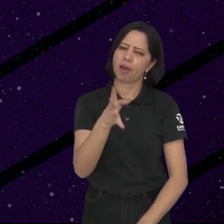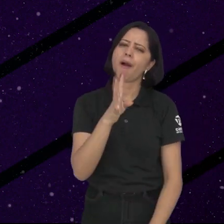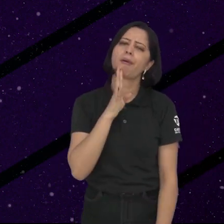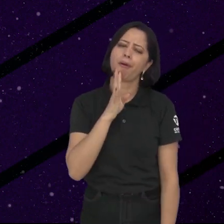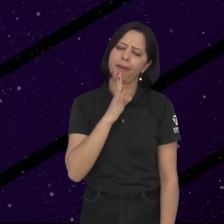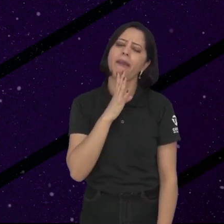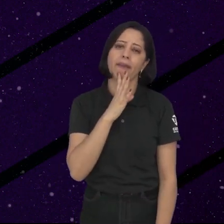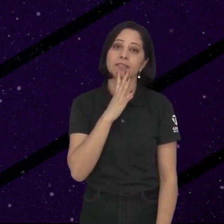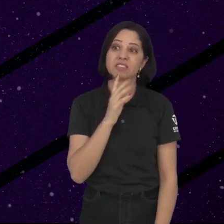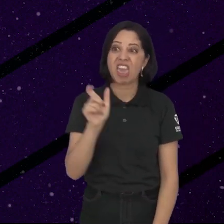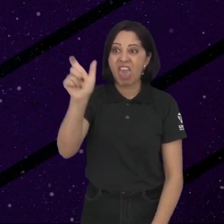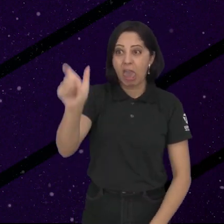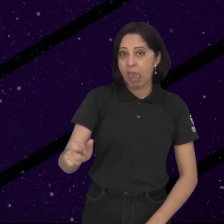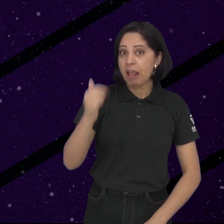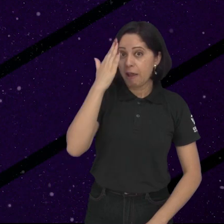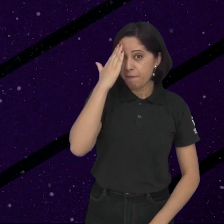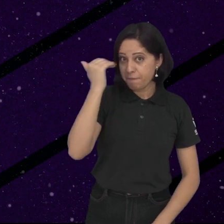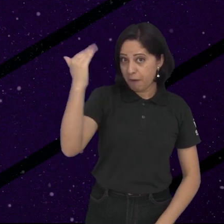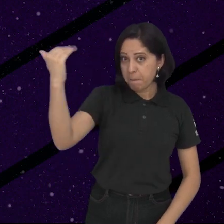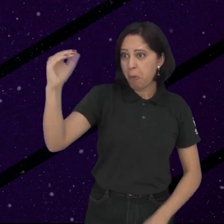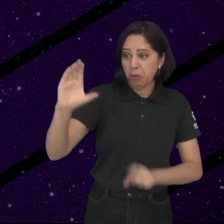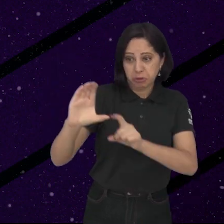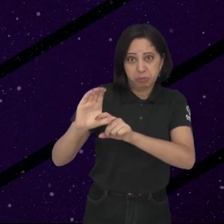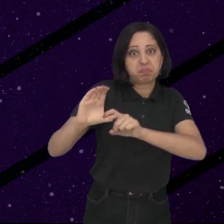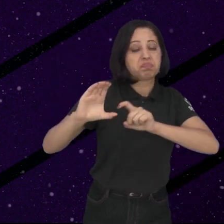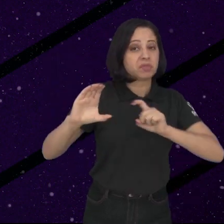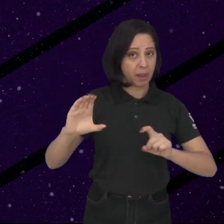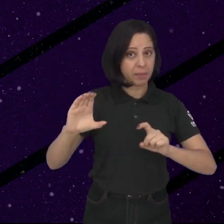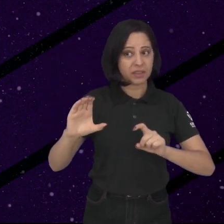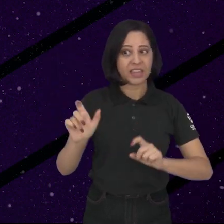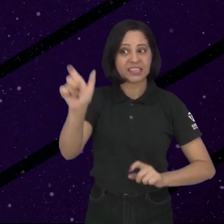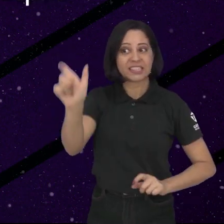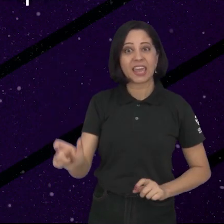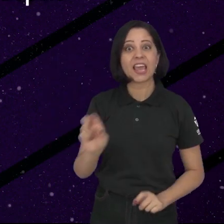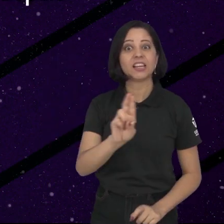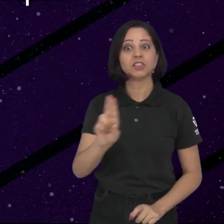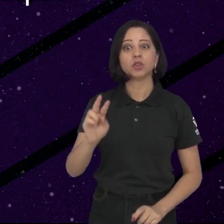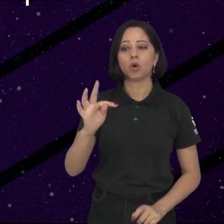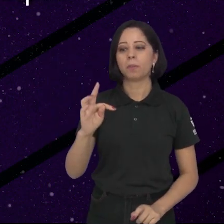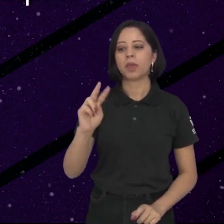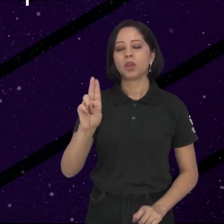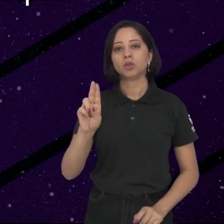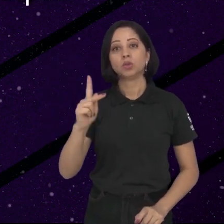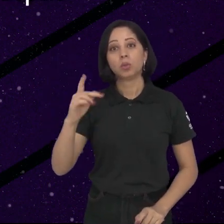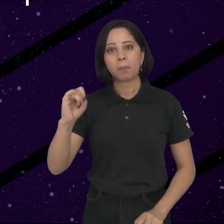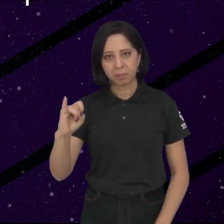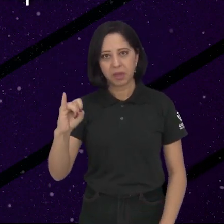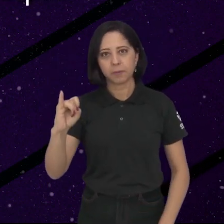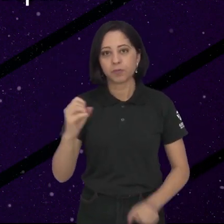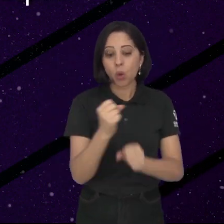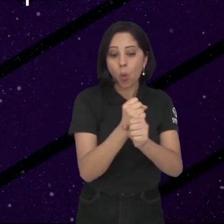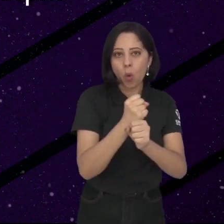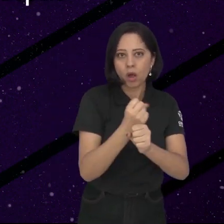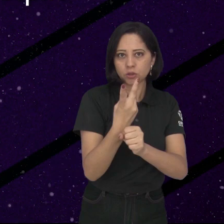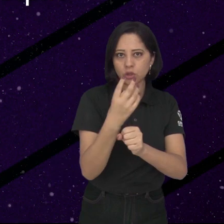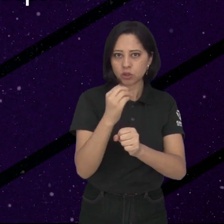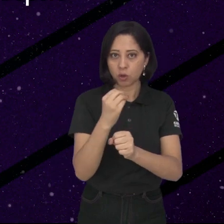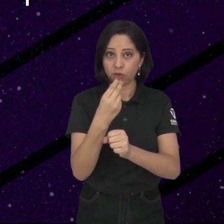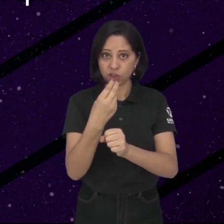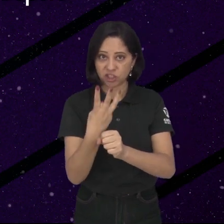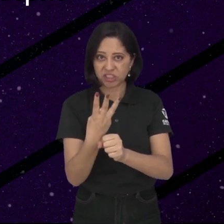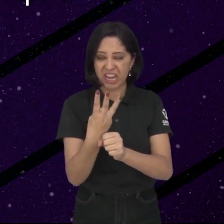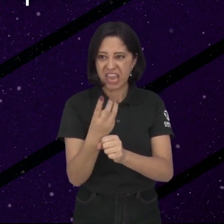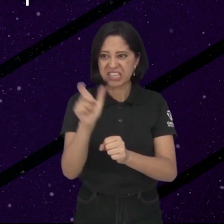cada vez mais espaço na cena musical independente, o cantor e produtor musical Tupi, que durante o ano de 2023